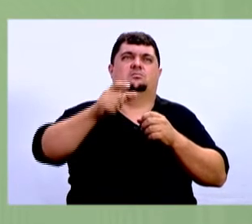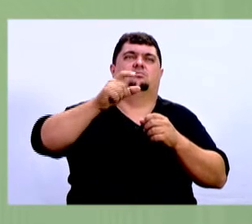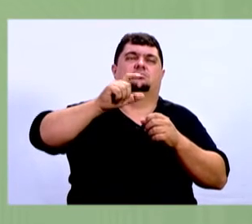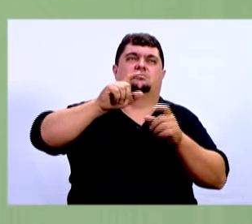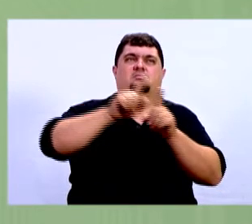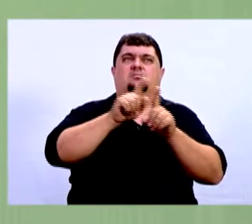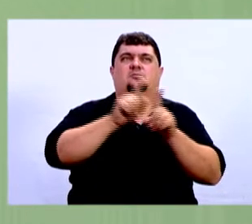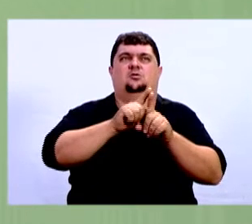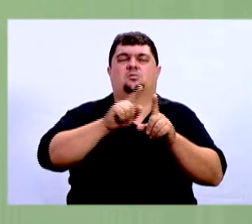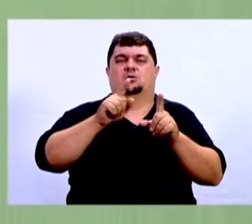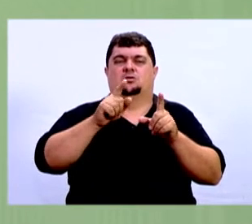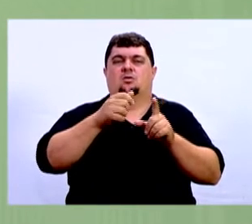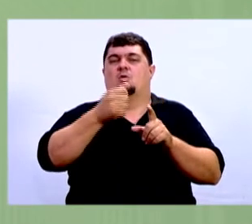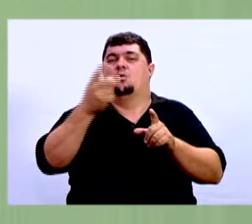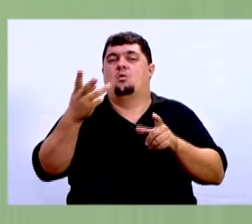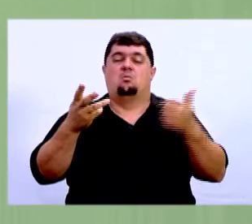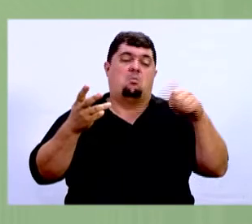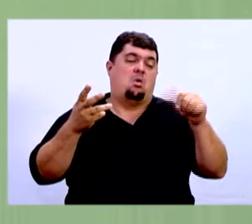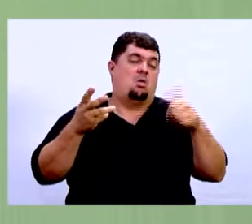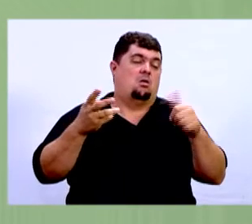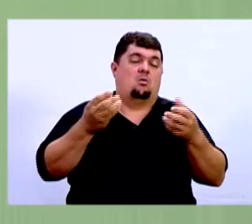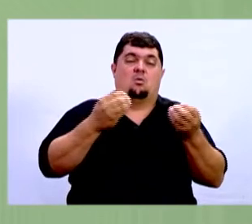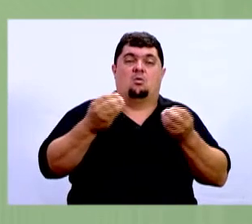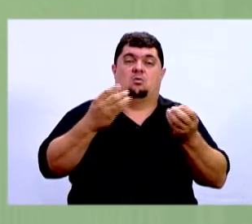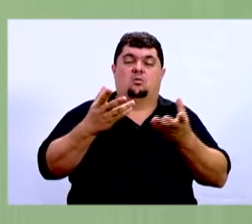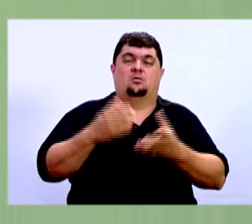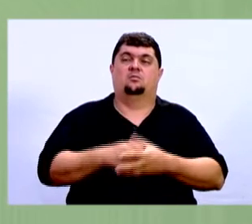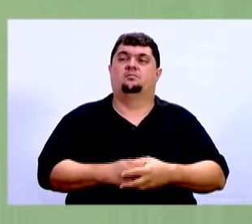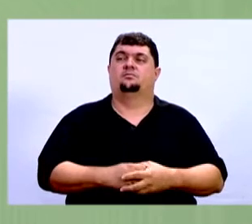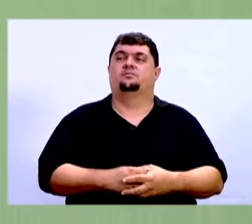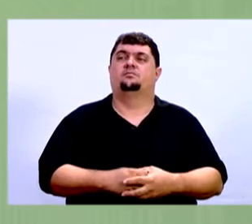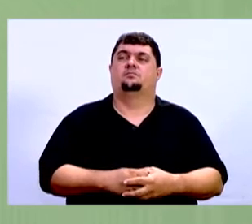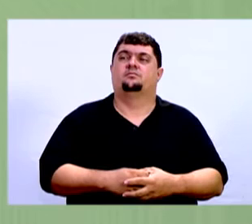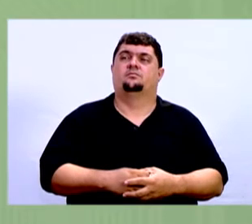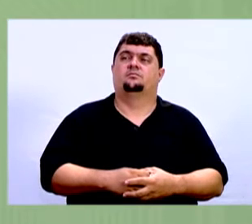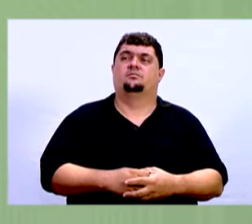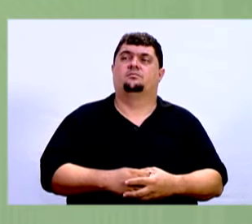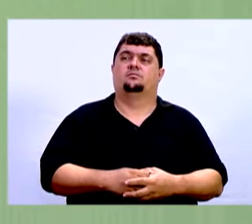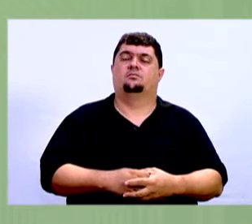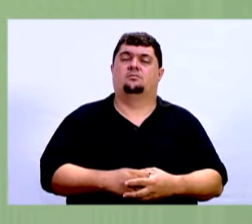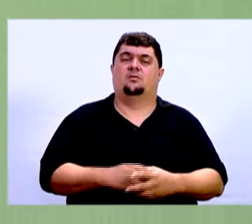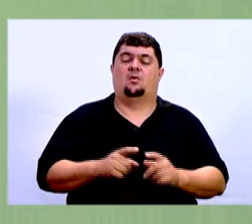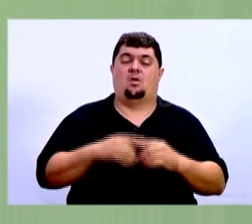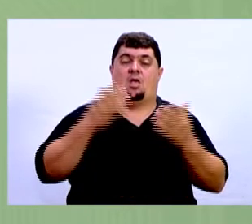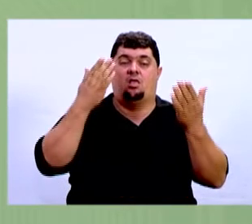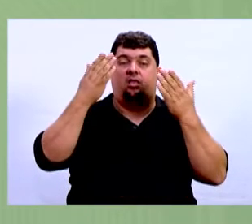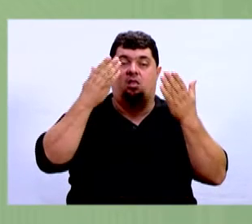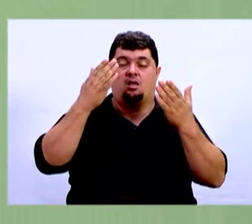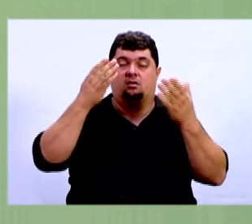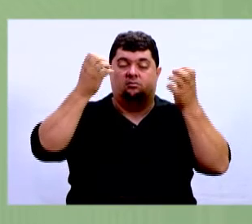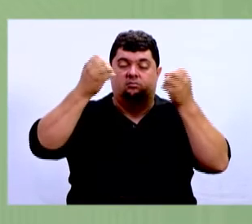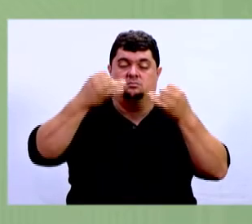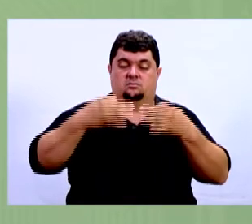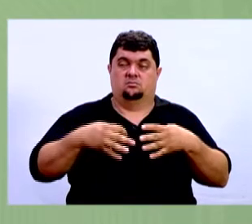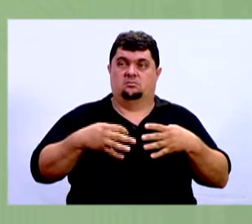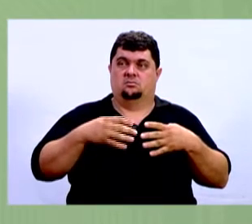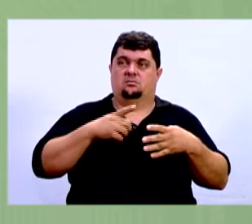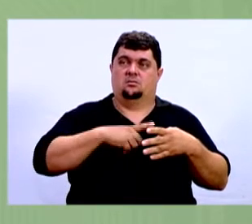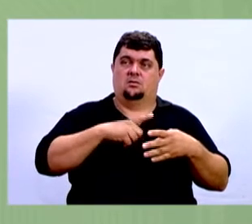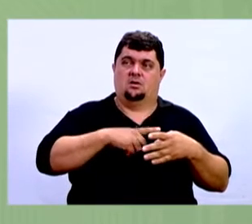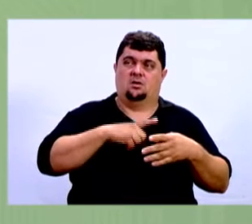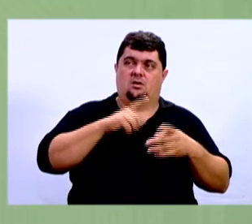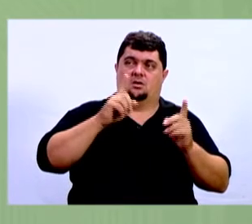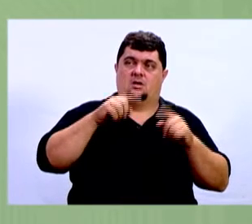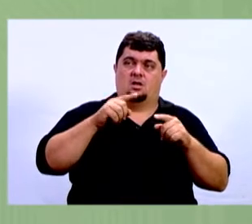qualitativa ou quantitativa até essencialmente quantitativo. Análise de discurso é uma técnica que consiste